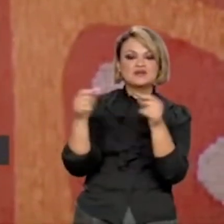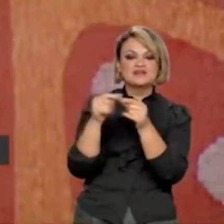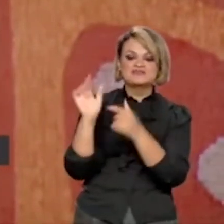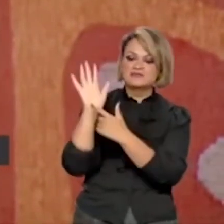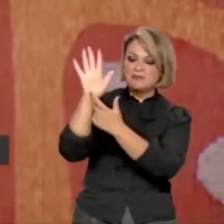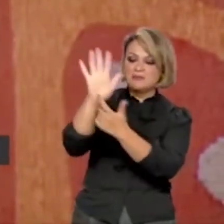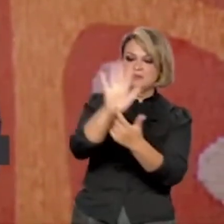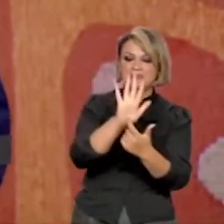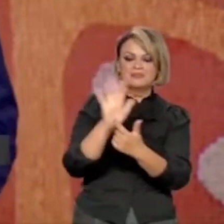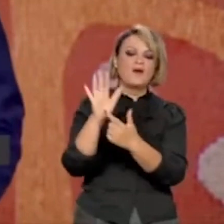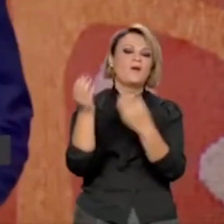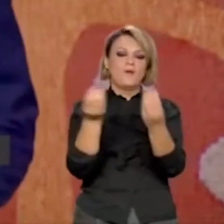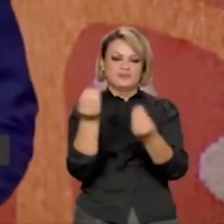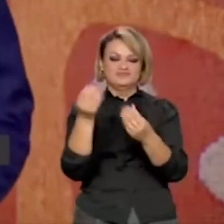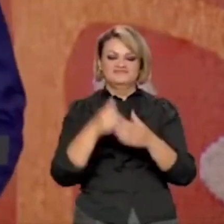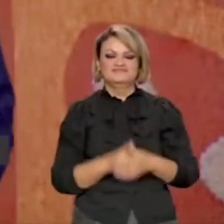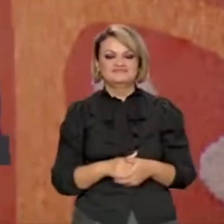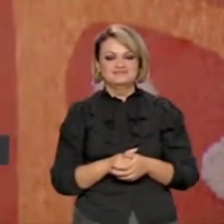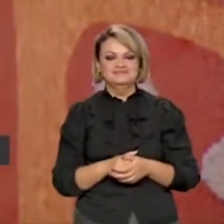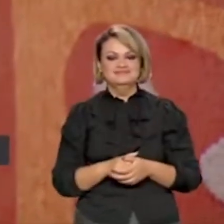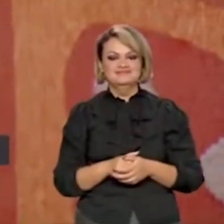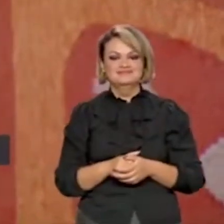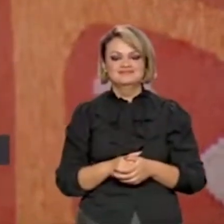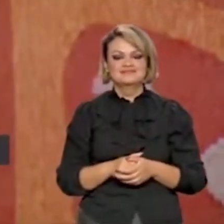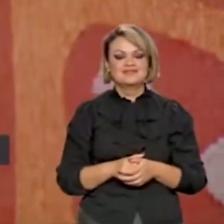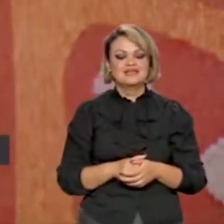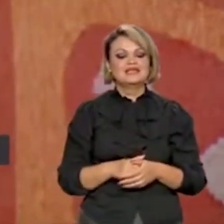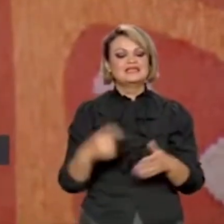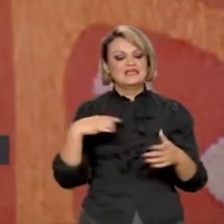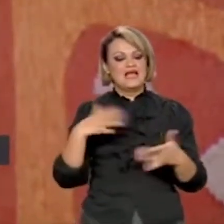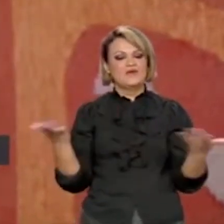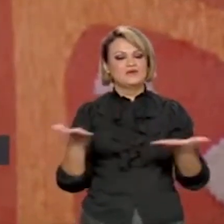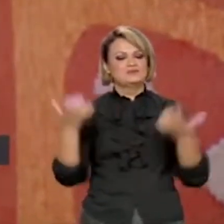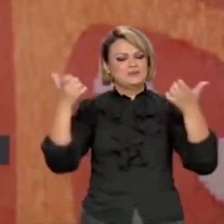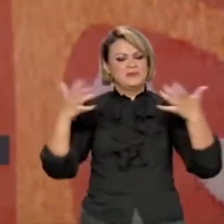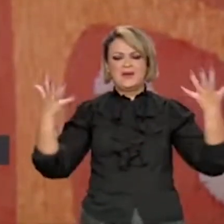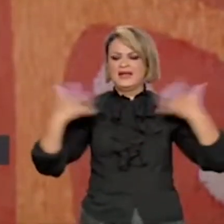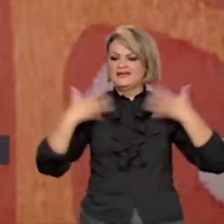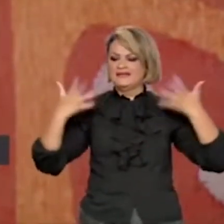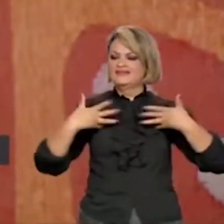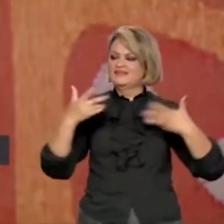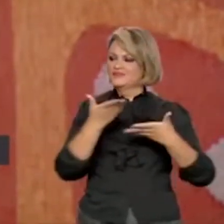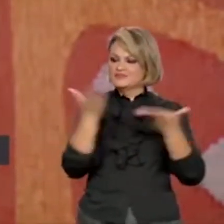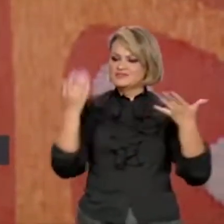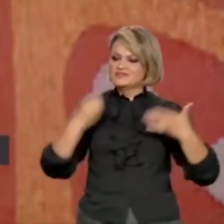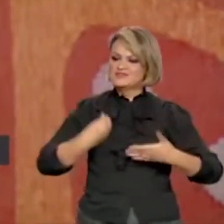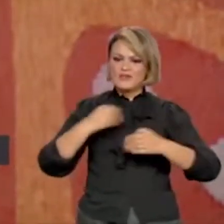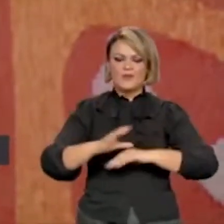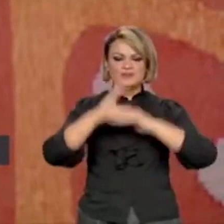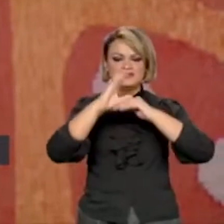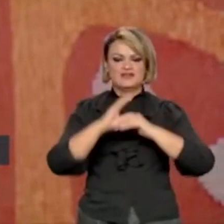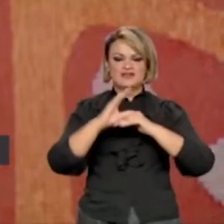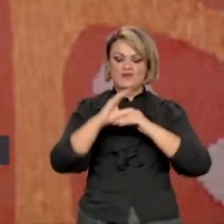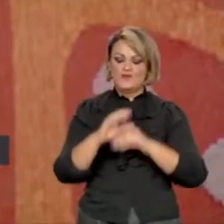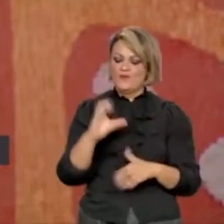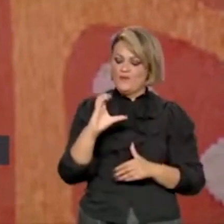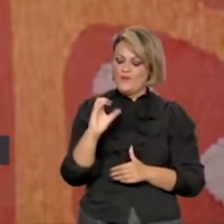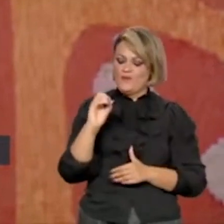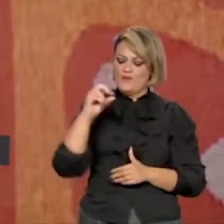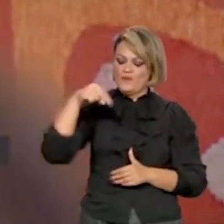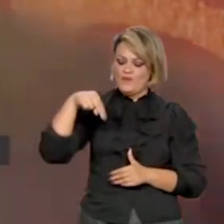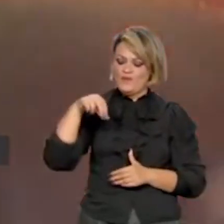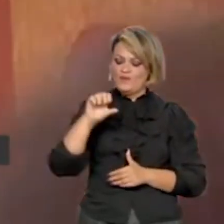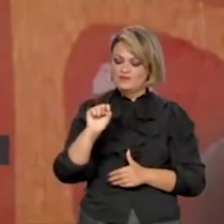os nossos conselheiros e conselheiras e dizer com muita alegria conselheiras e conselheiros que o conselhão